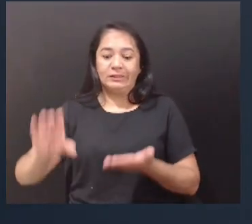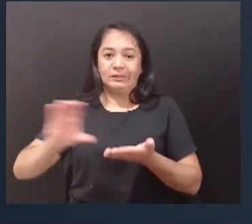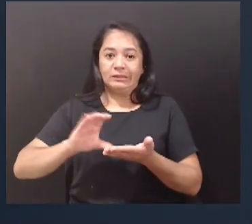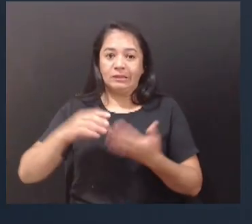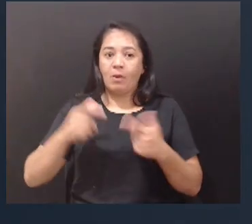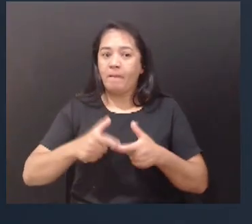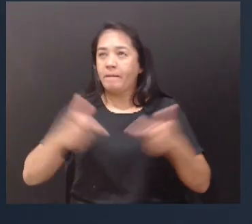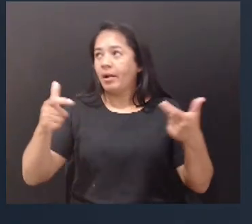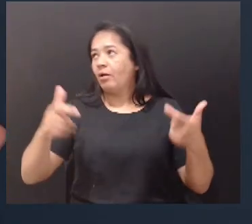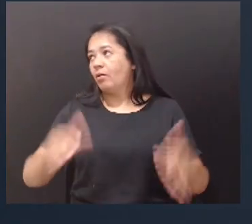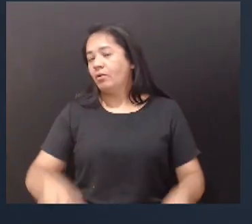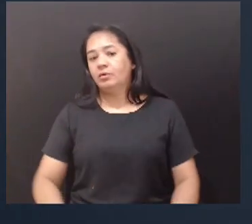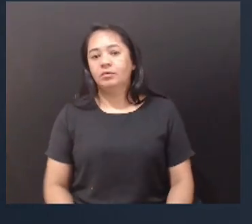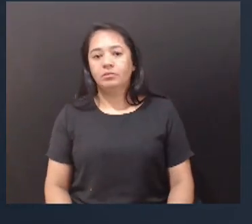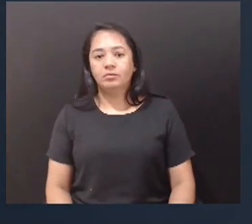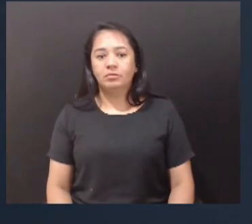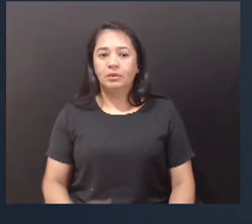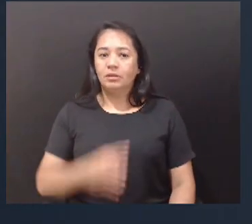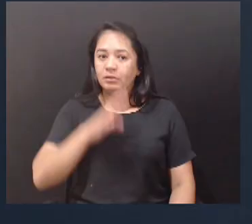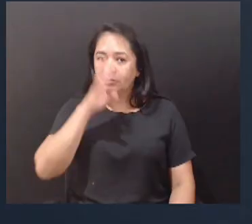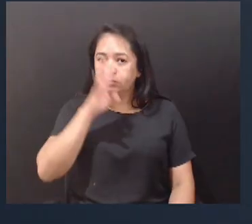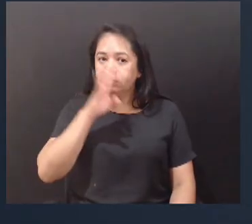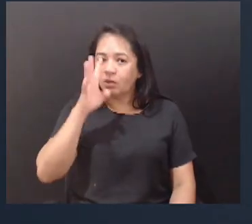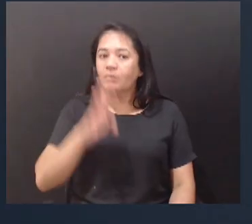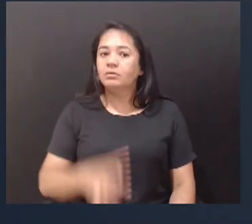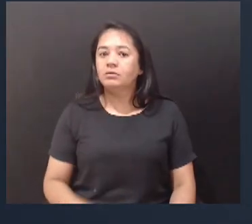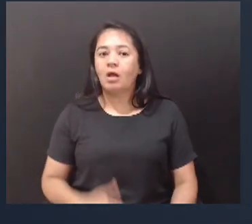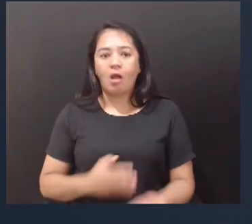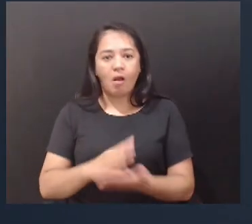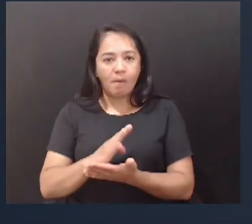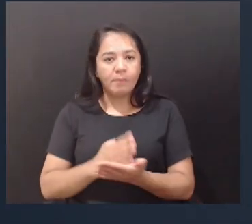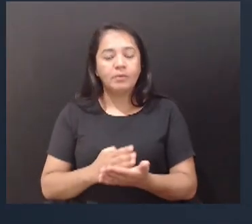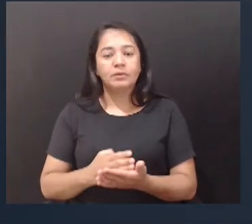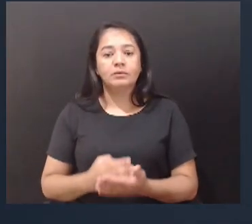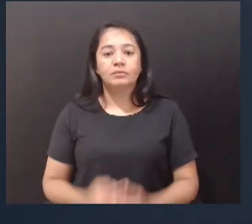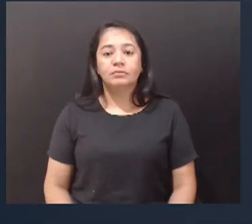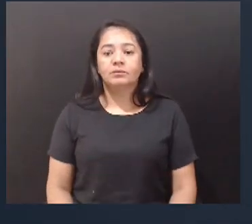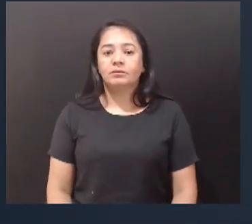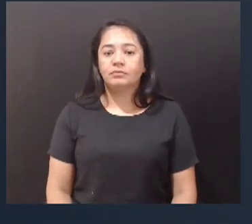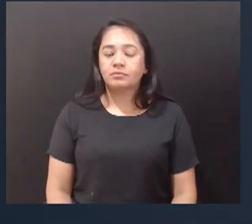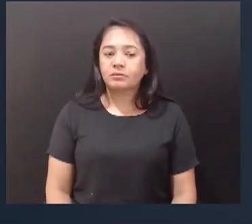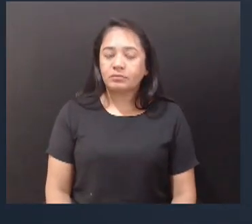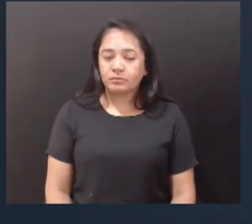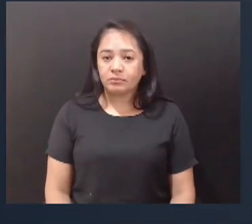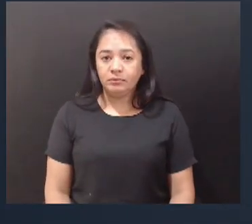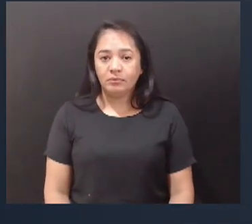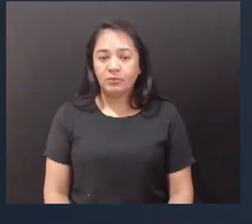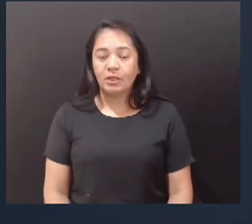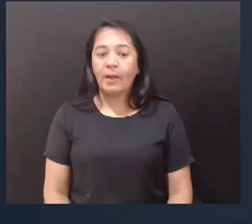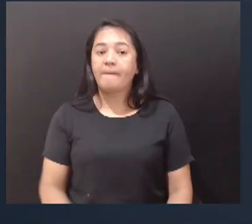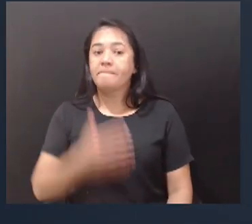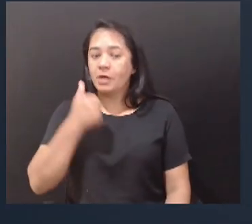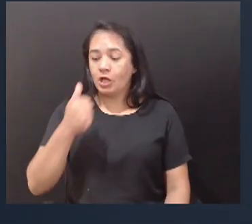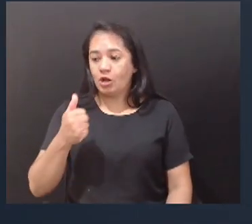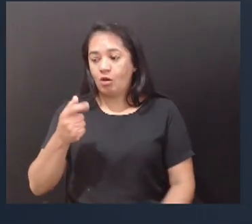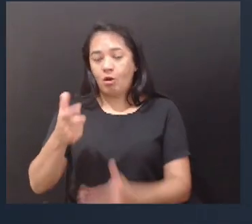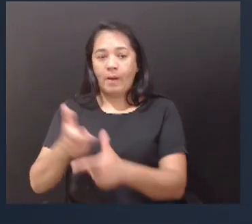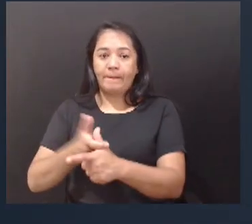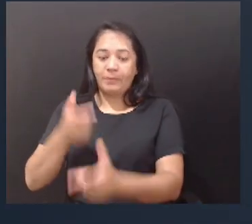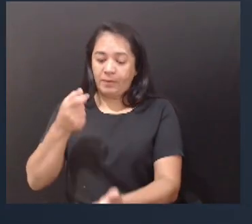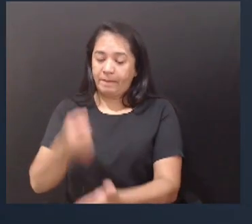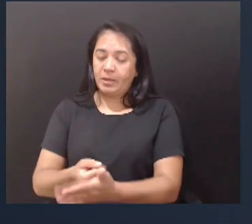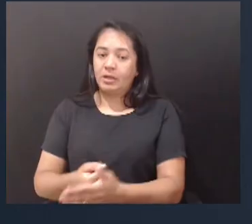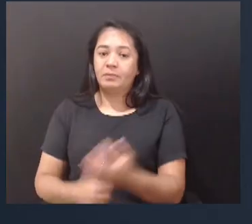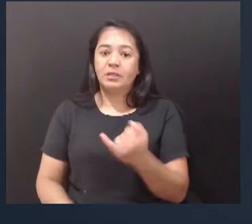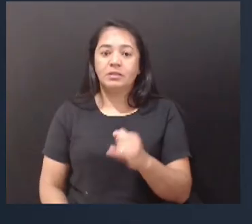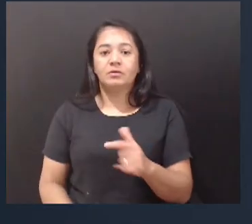Chega a ser abusivo. Então, qualquer dinheiro a mais que essa pessoa conseguir para quitar essa dívida é bem-vindo. Eu aconselho. Agora, se é uma dívida de um